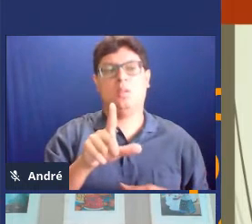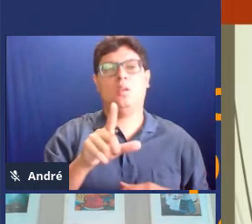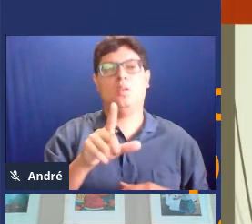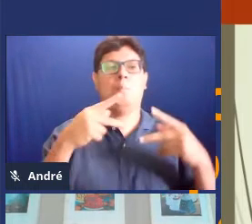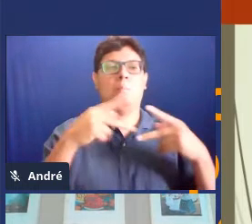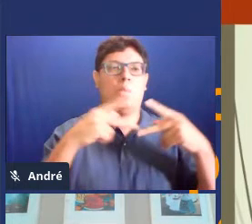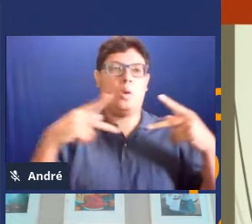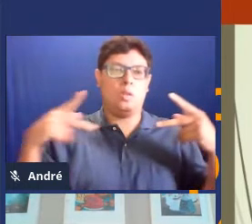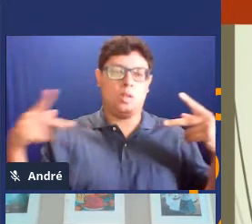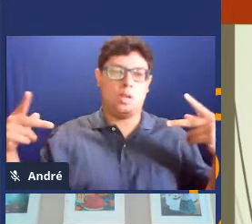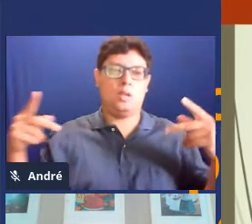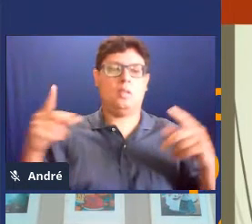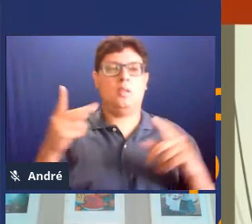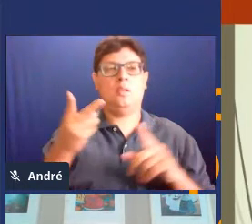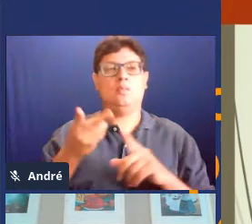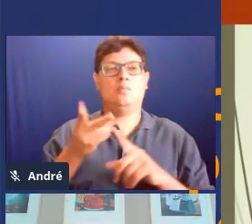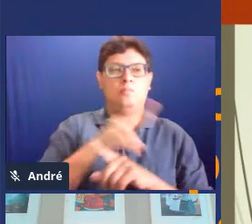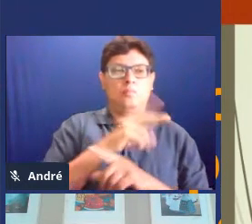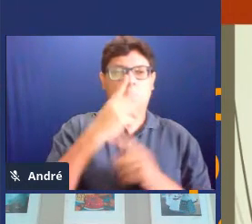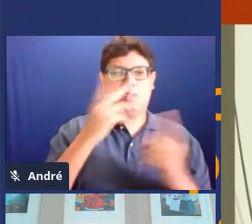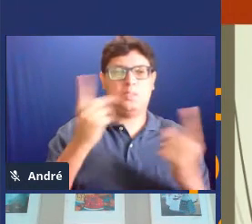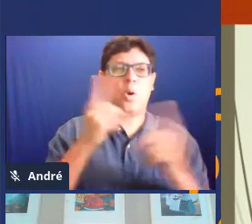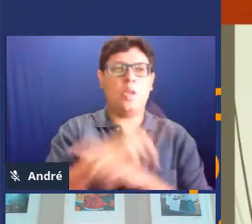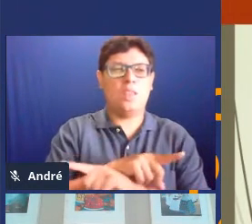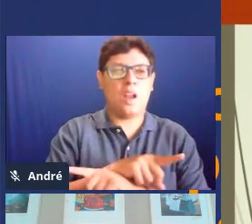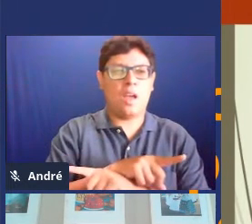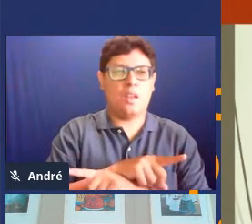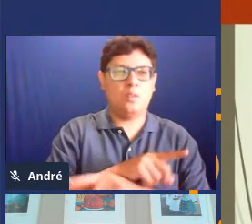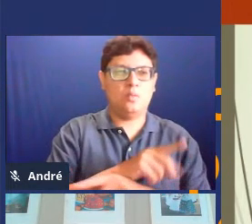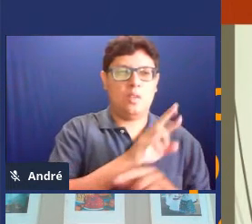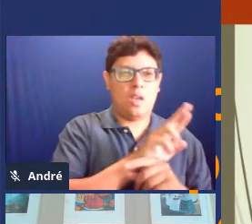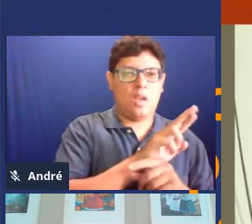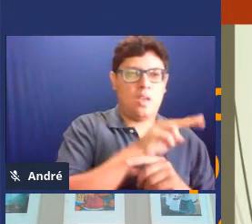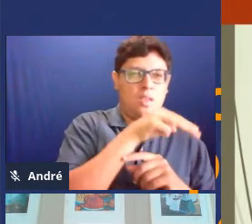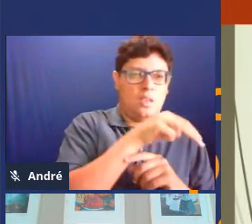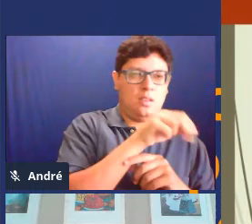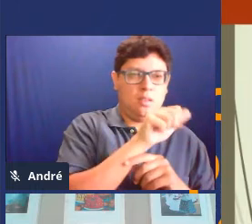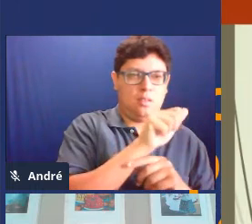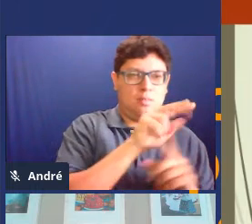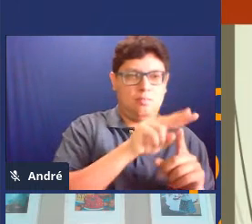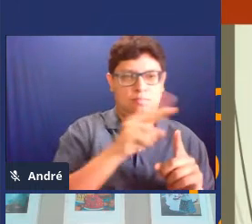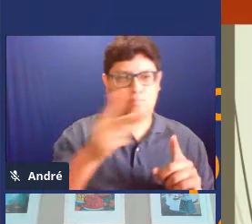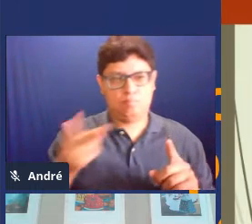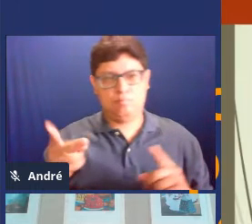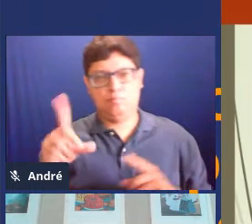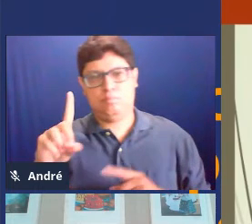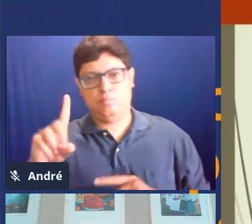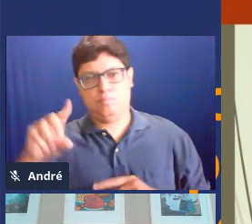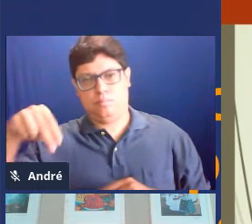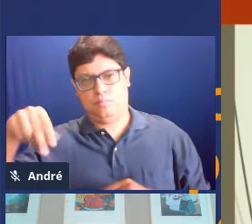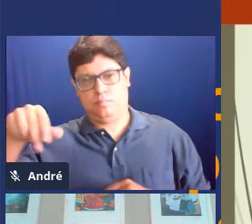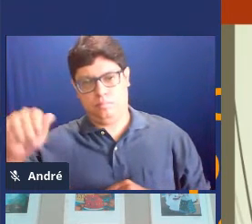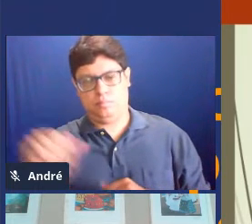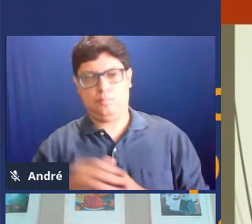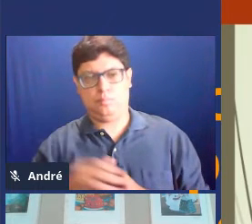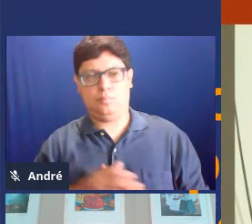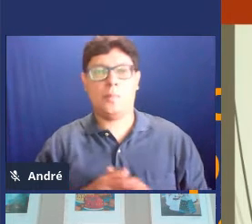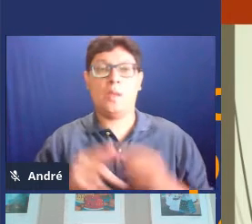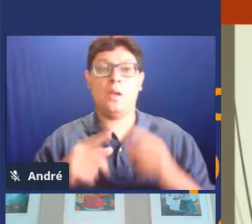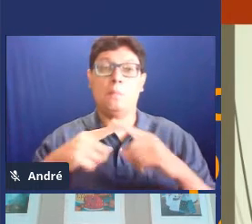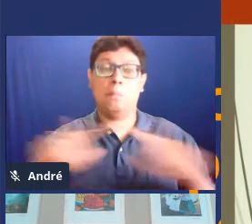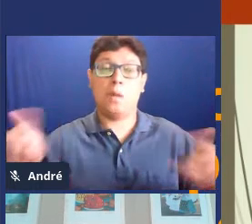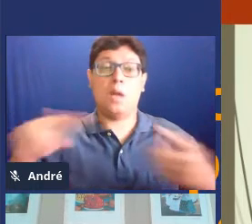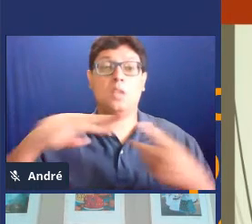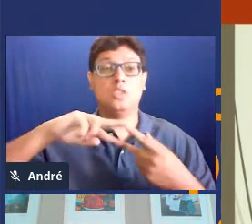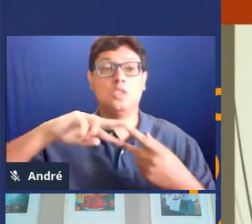Então, só que quando eu penso no genoma funcional, a coisa mais importante que eu tenho que pensar é uma ideia.